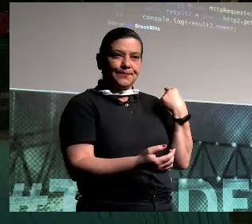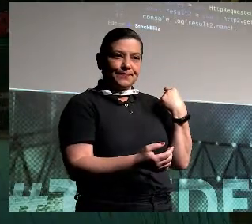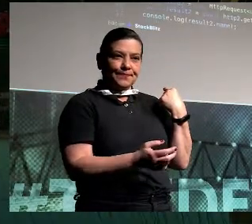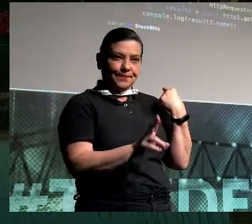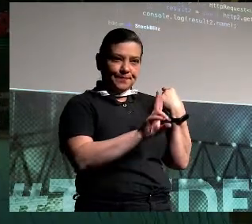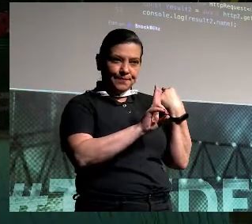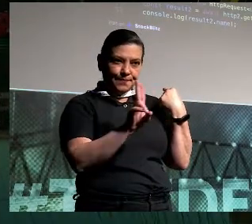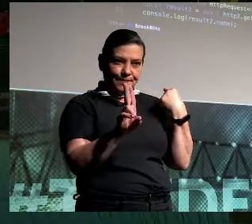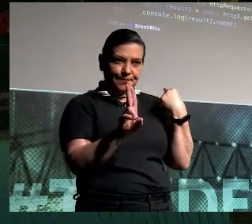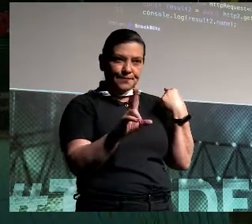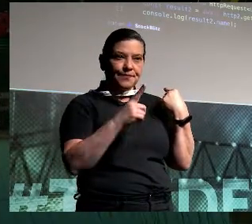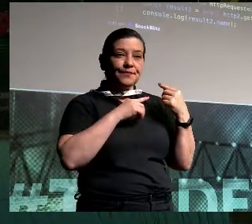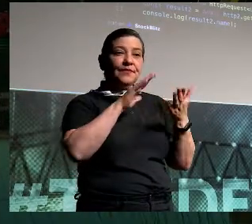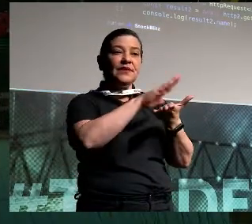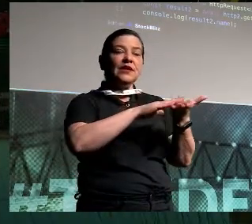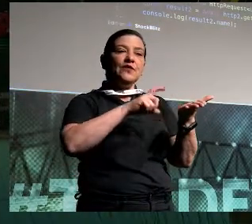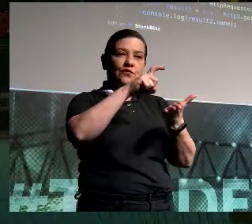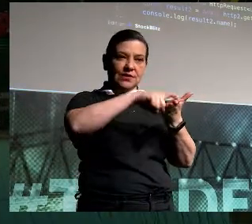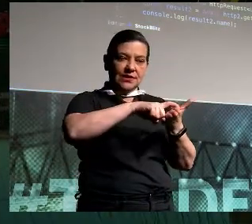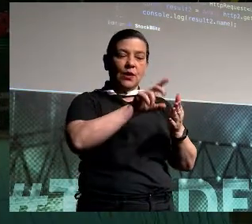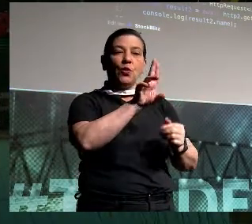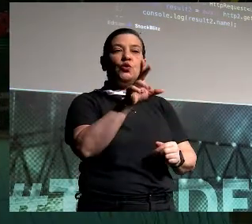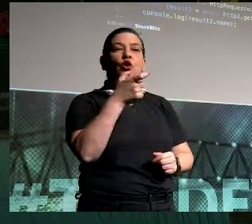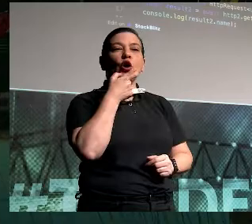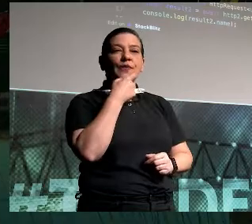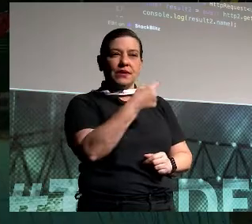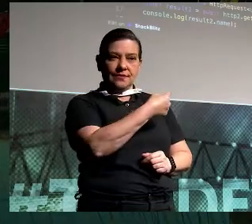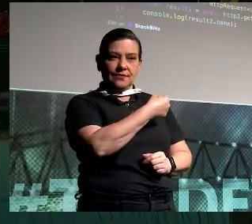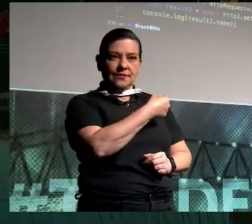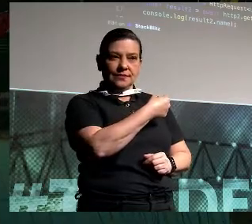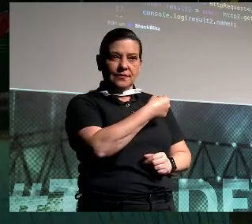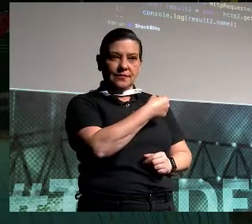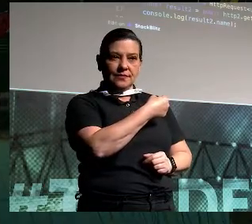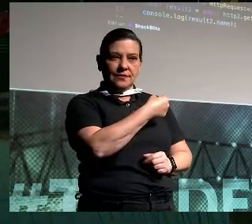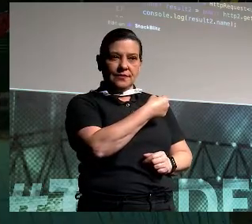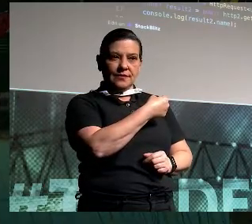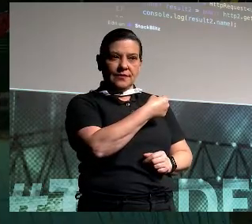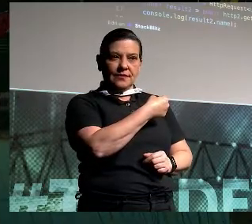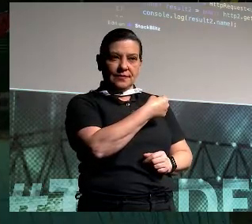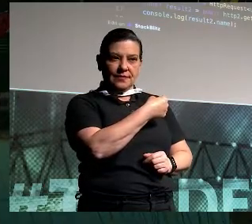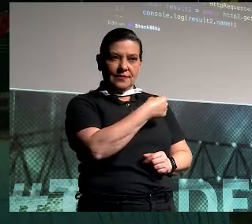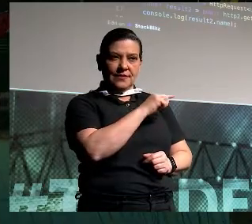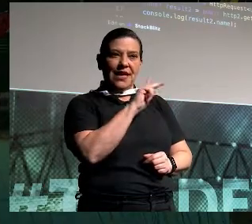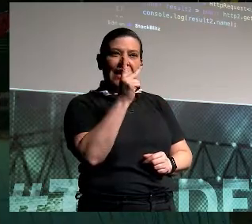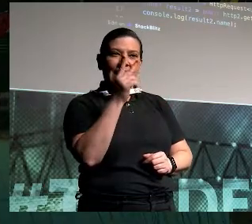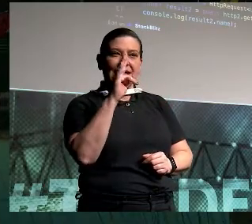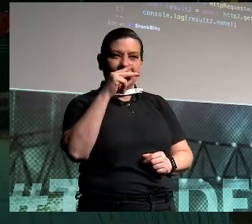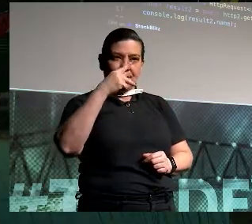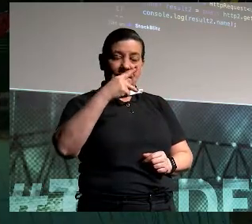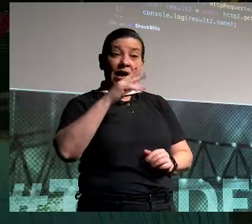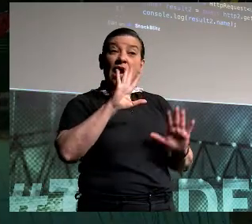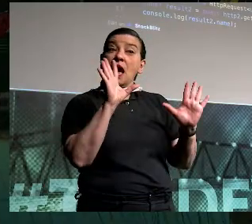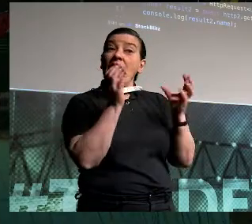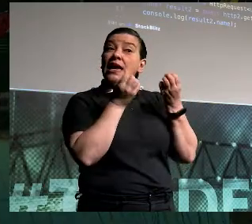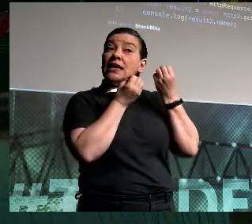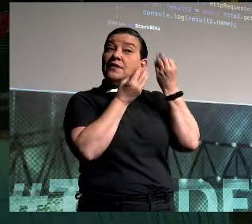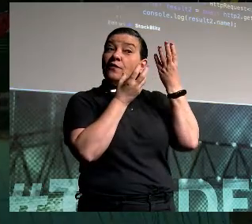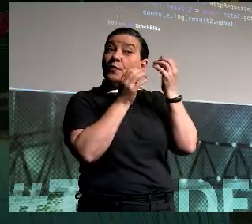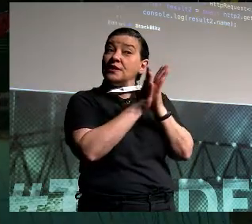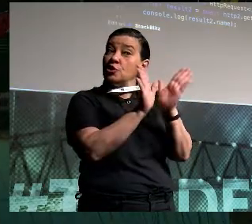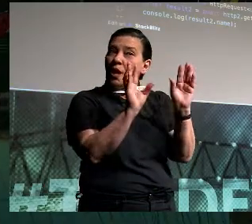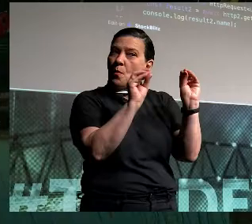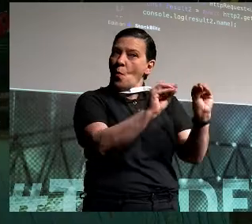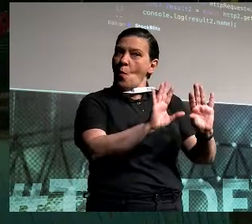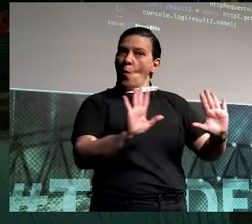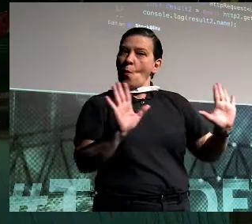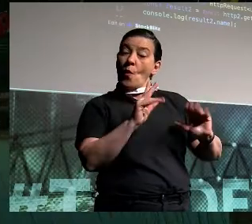eu tenho aqui uma função de async await, com o objeto HTTP request, que, olha, eu não estou passando para ele nenhuma informação do tipo generic. Ele